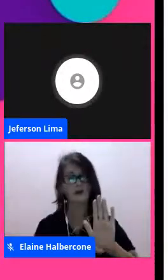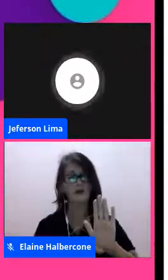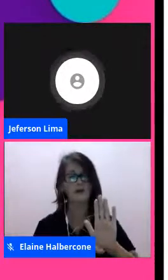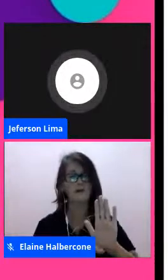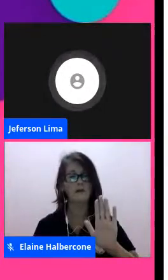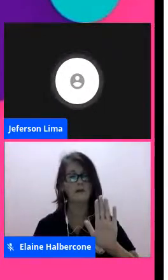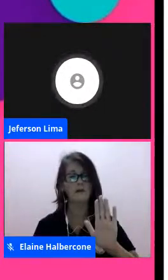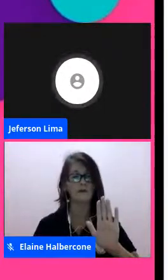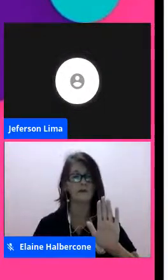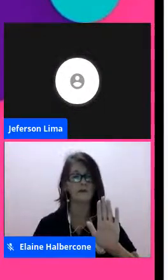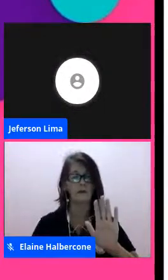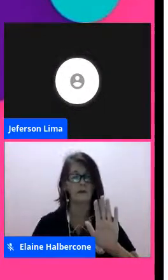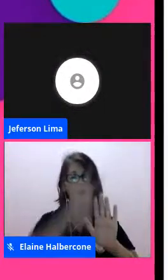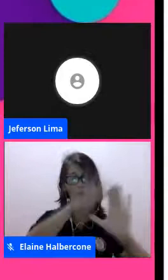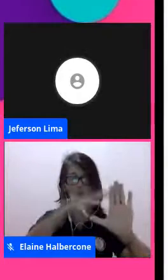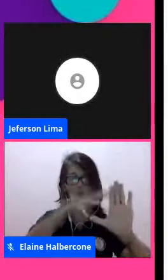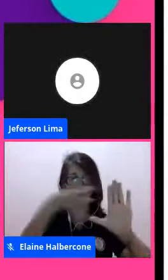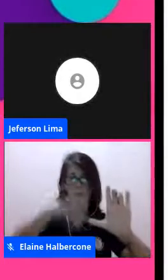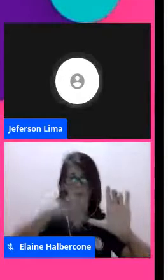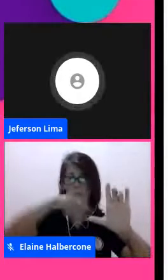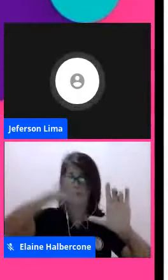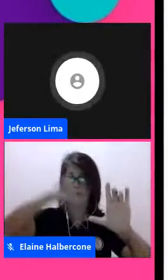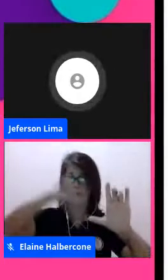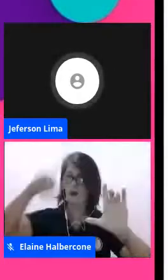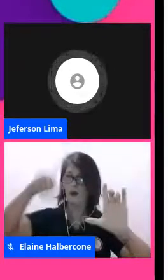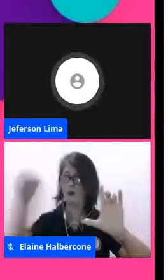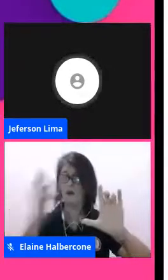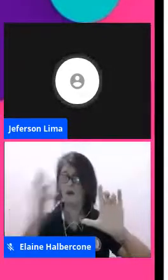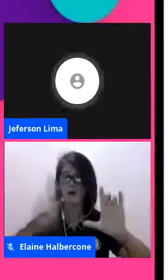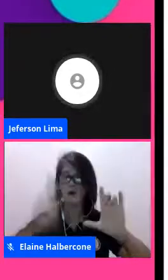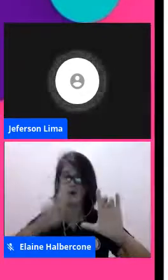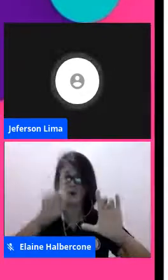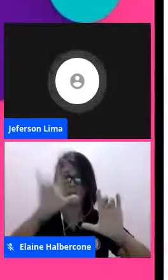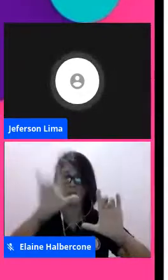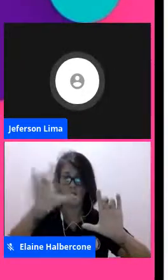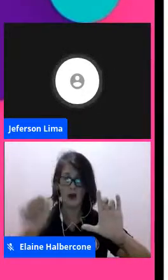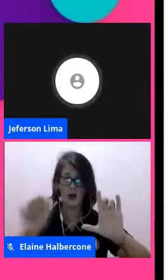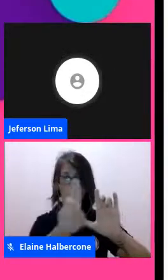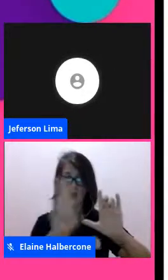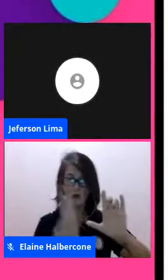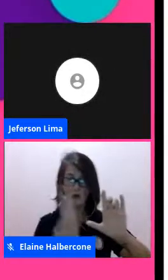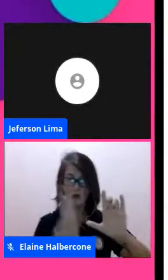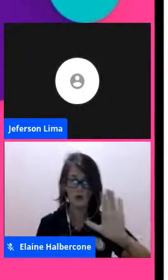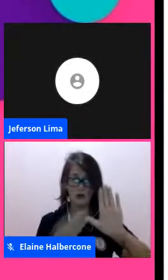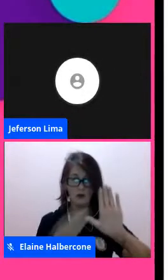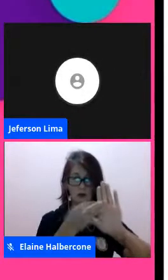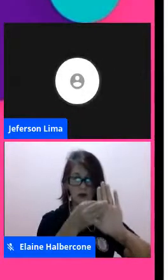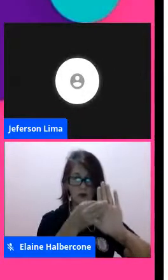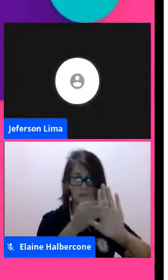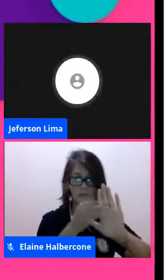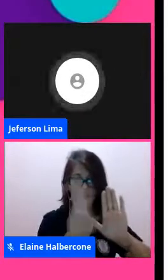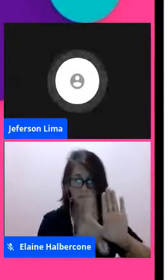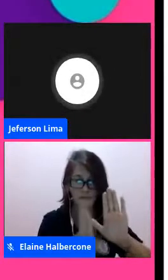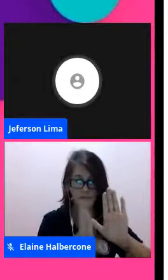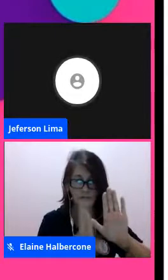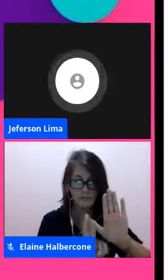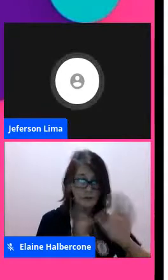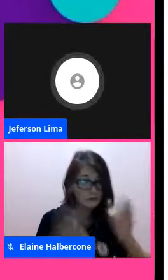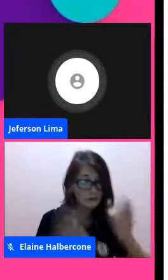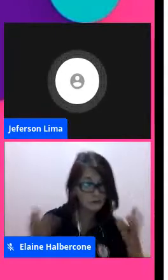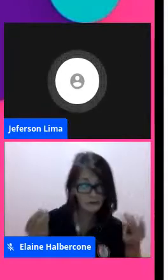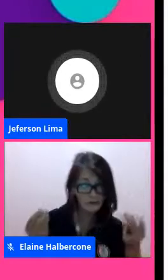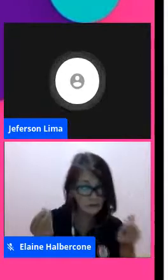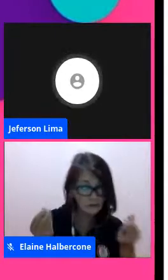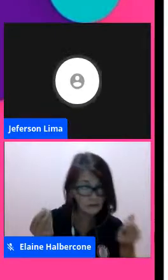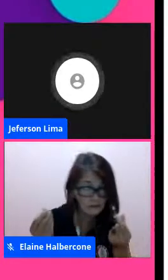como funciona a placa, né? E como é que vai funcionar a nomenclatura aí. Aqui a gente está com a nomenclatura um pouco mais bruta, digamos assim, mas aqui a